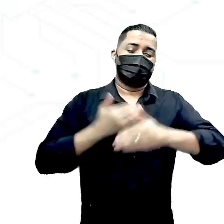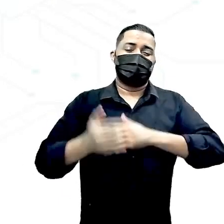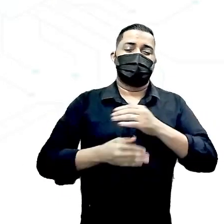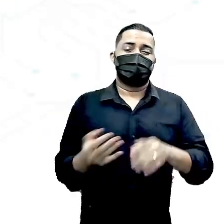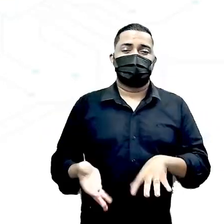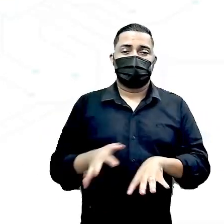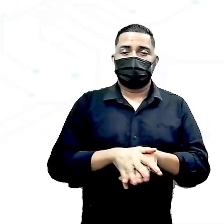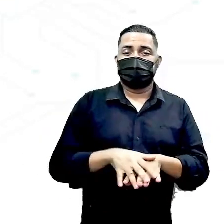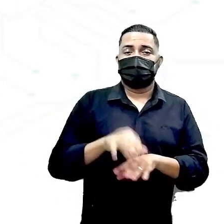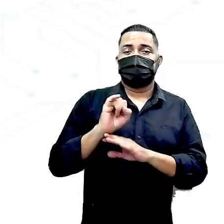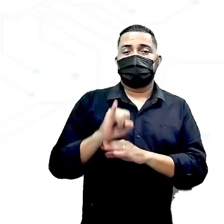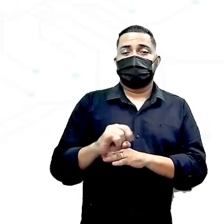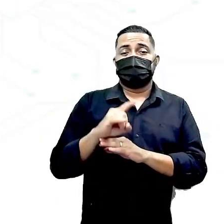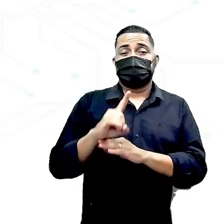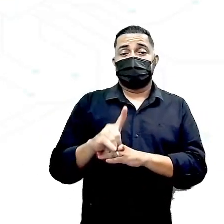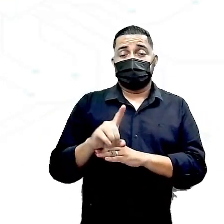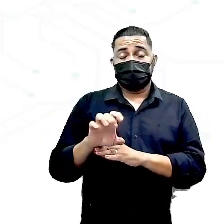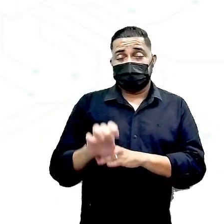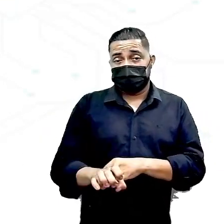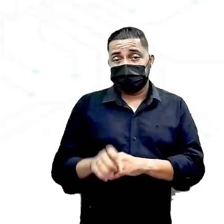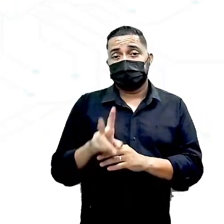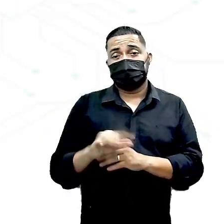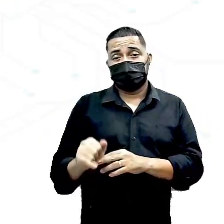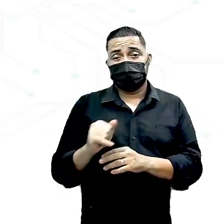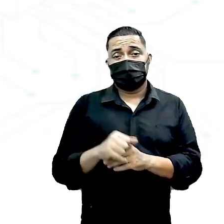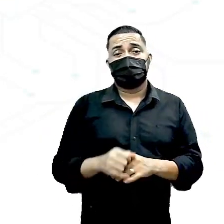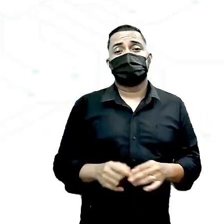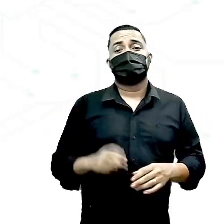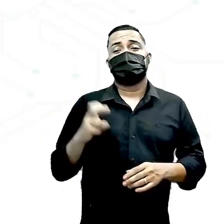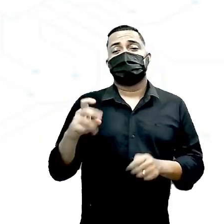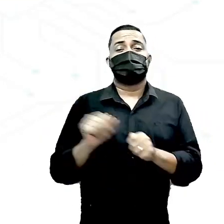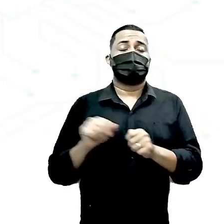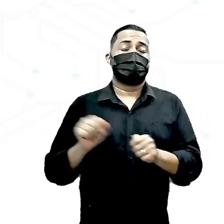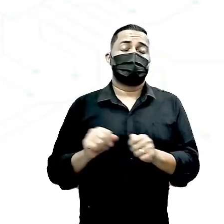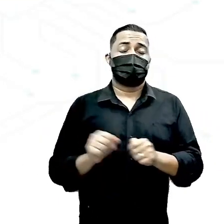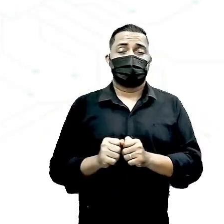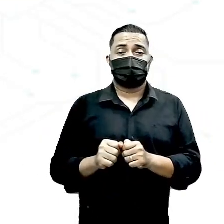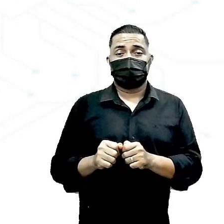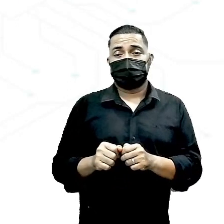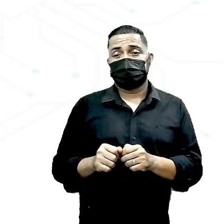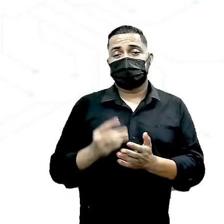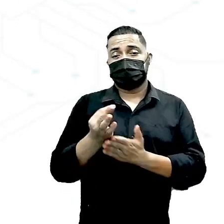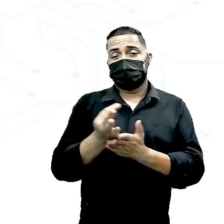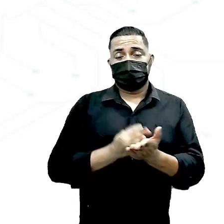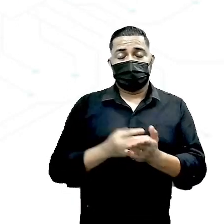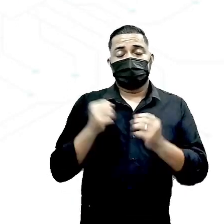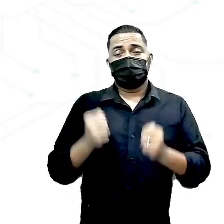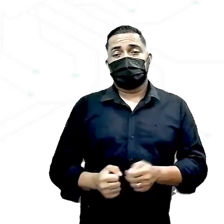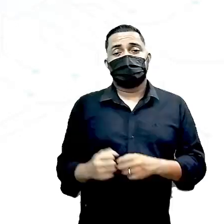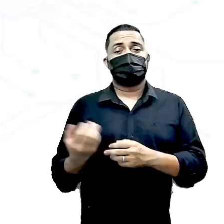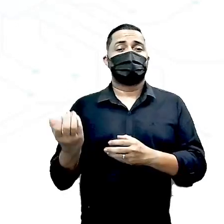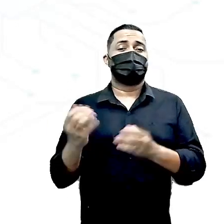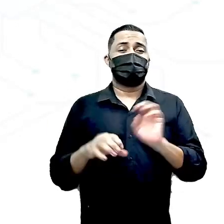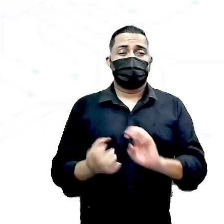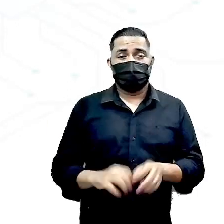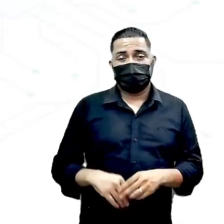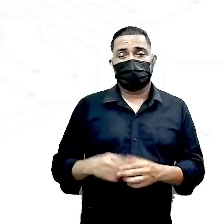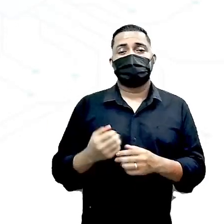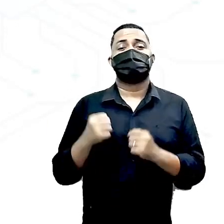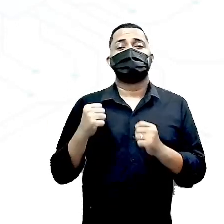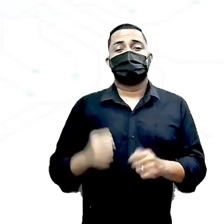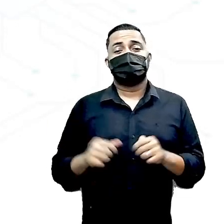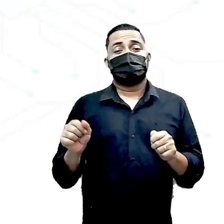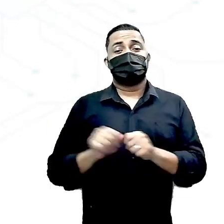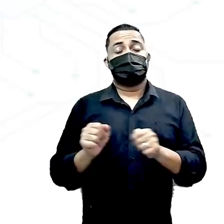integrado, né, existem funcionalidades que normalmente a gente vai conseguir. A gente pode compilar, a gente pode divulgar, a